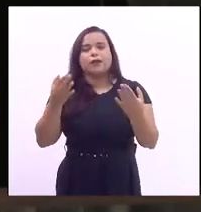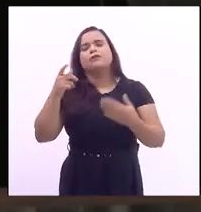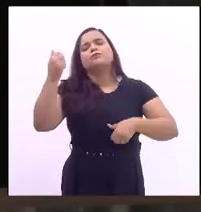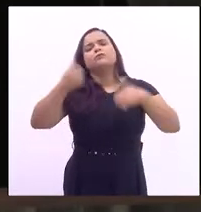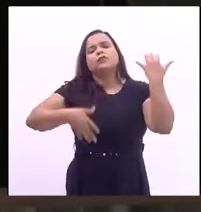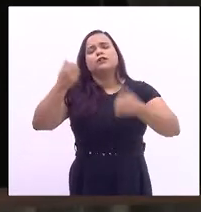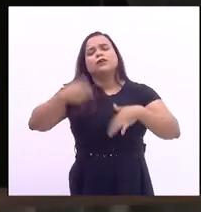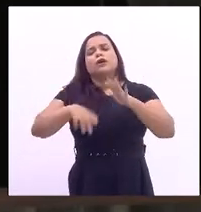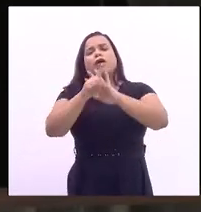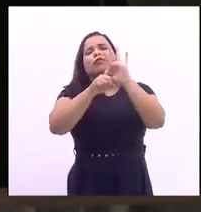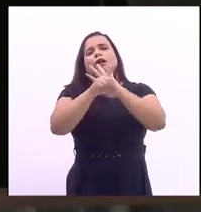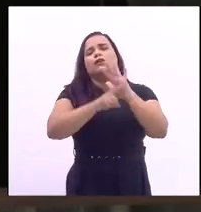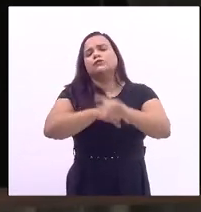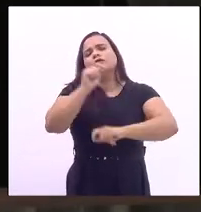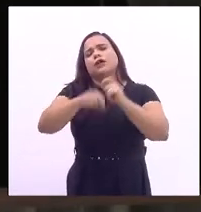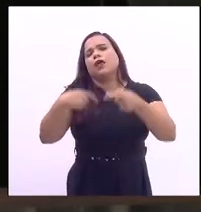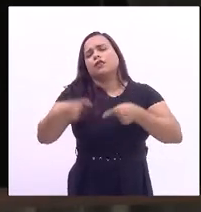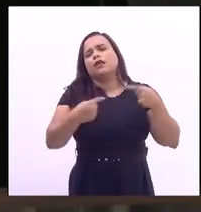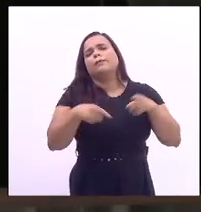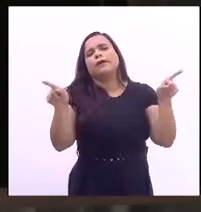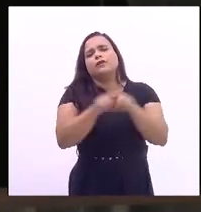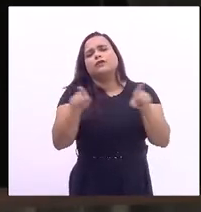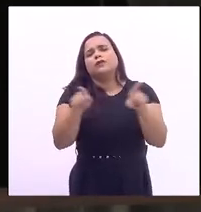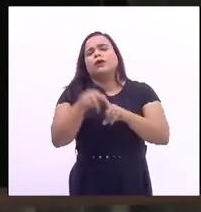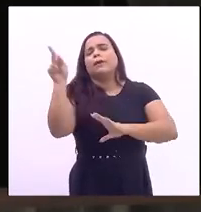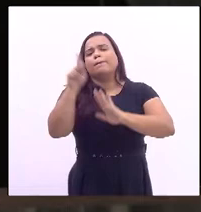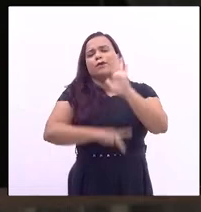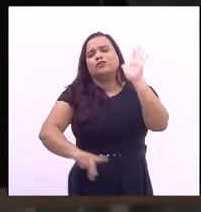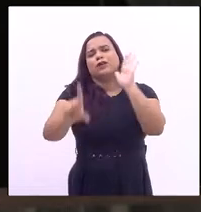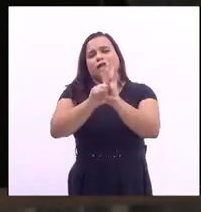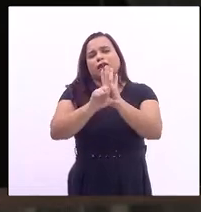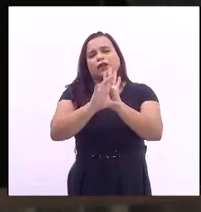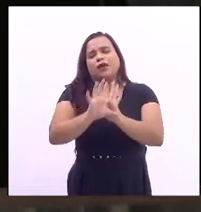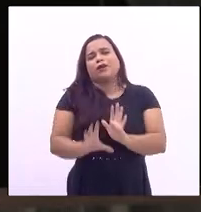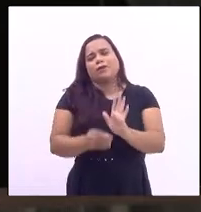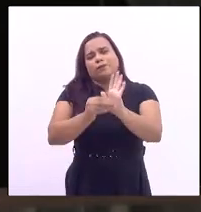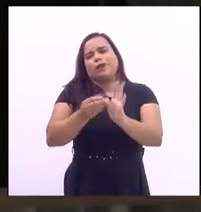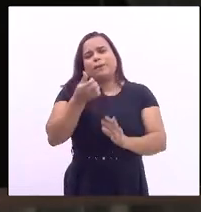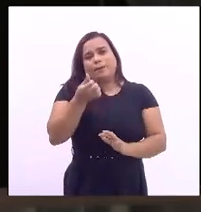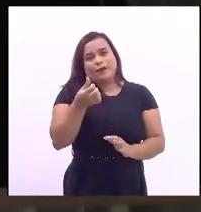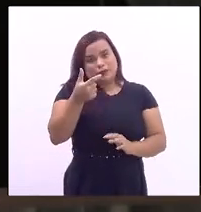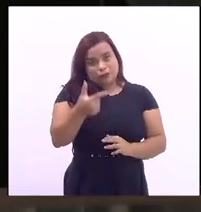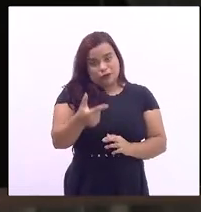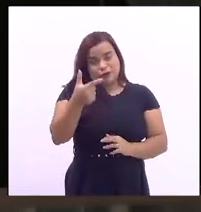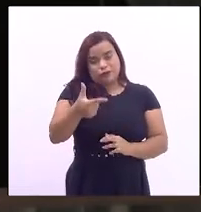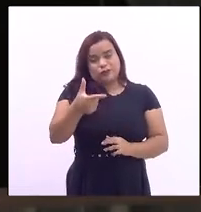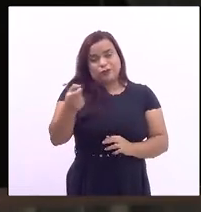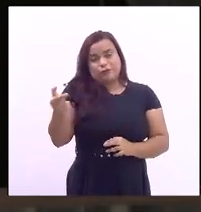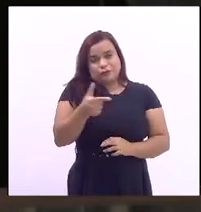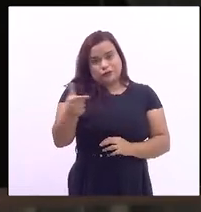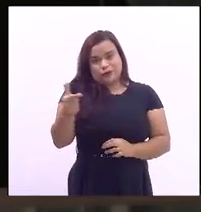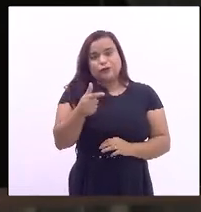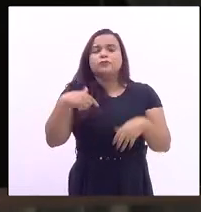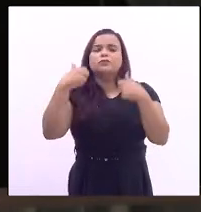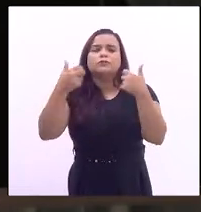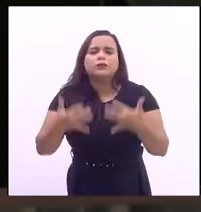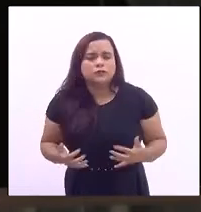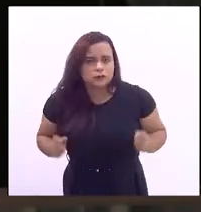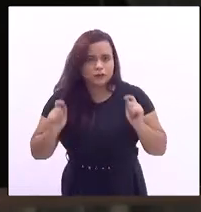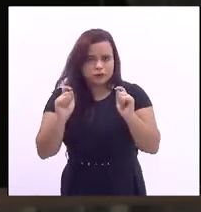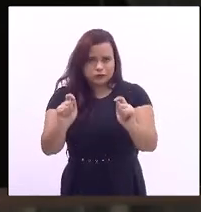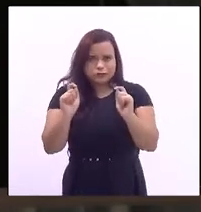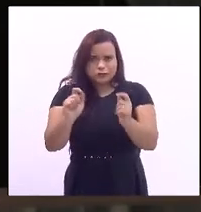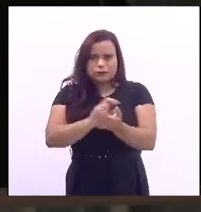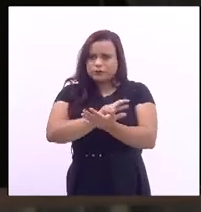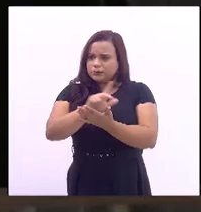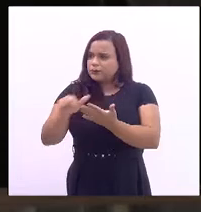comentar para analisar e debater o projeto de lei complementar a 62 de 2022 que estabelece